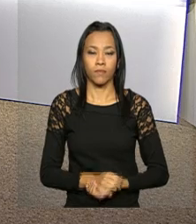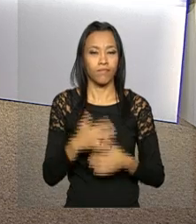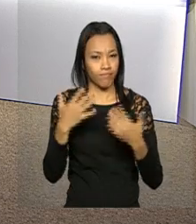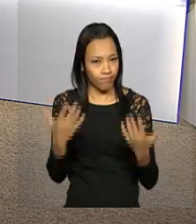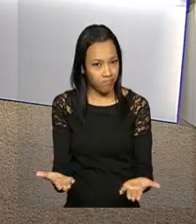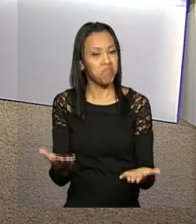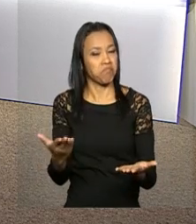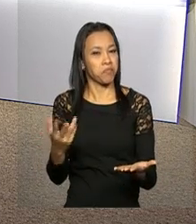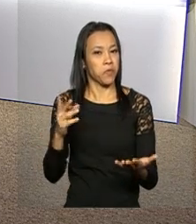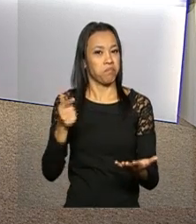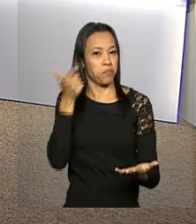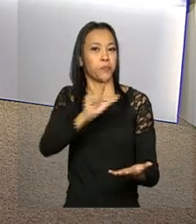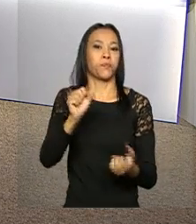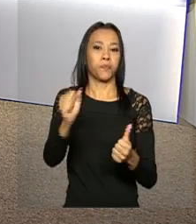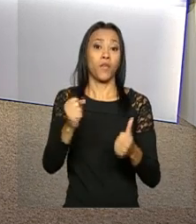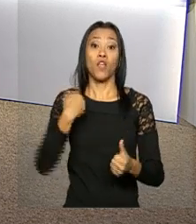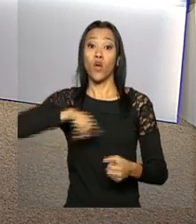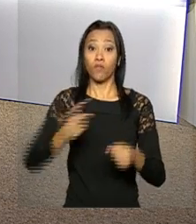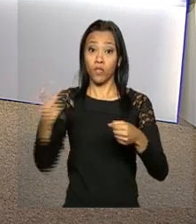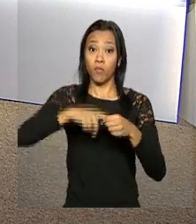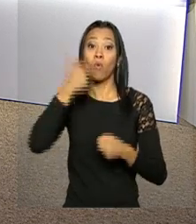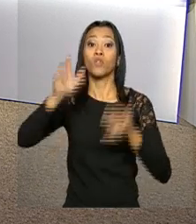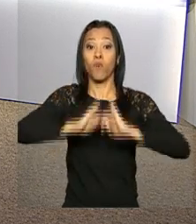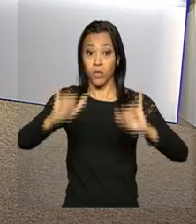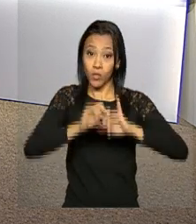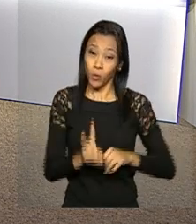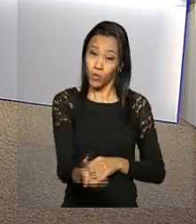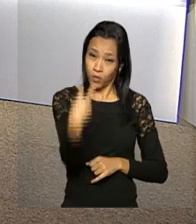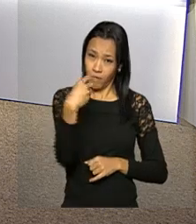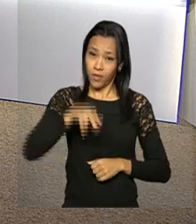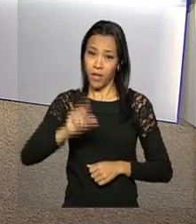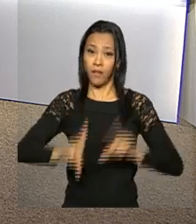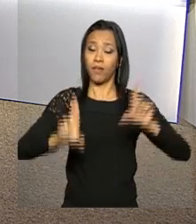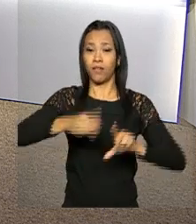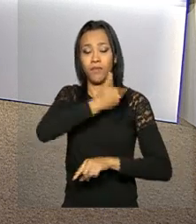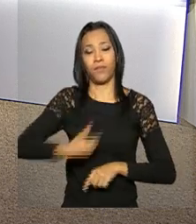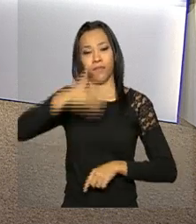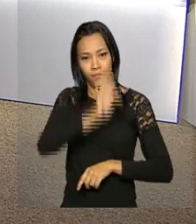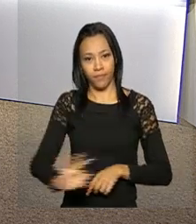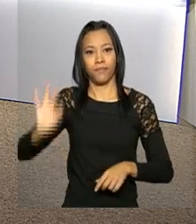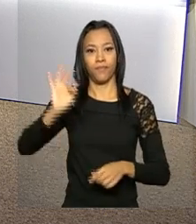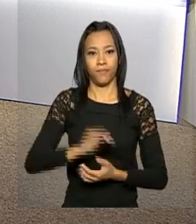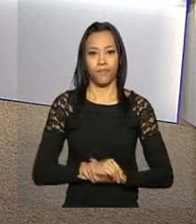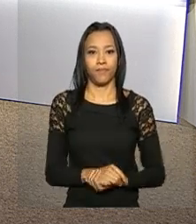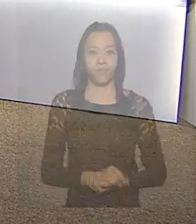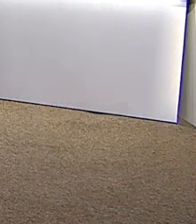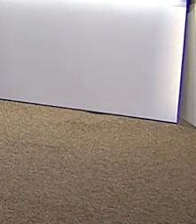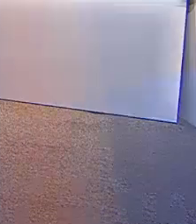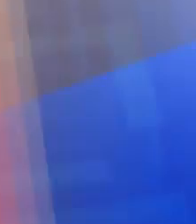Exemplo de superação. E nós voltamos a qualquer momento com outras informações. Continue aqui na NBR, a TV do Governo Federal.